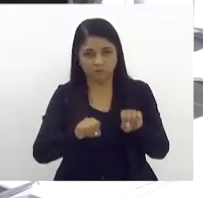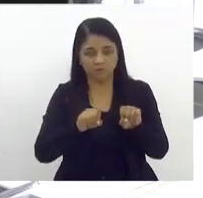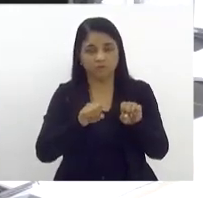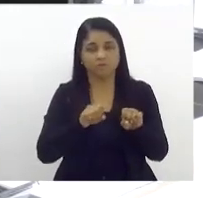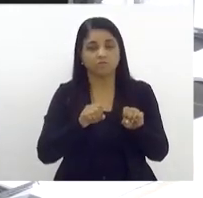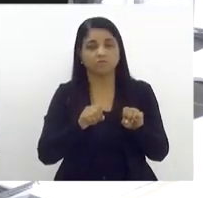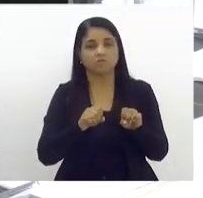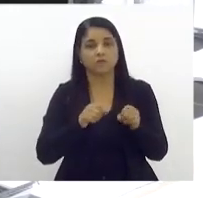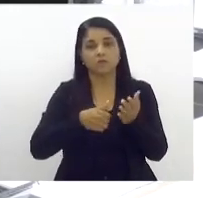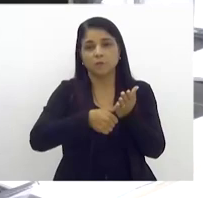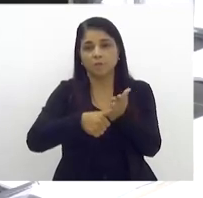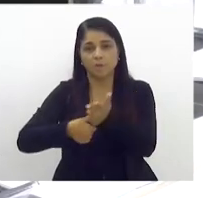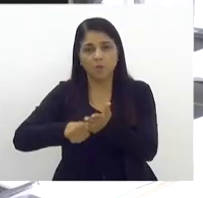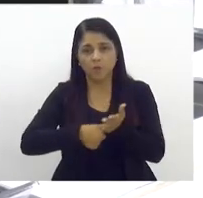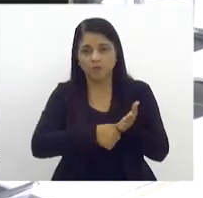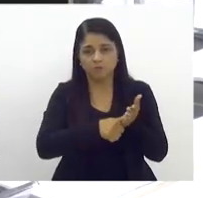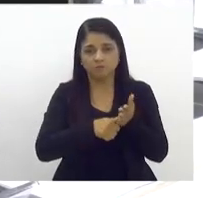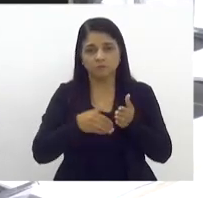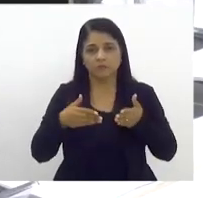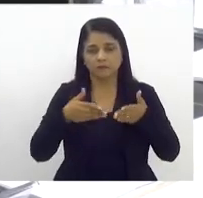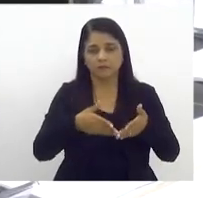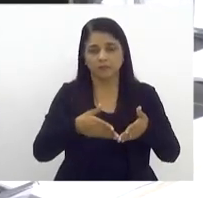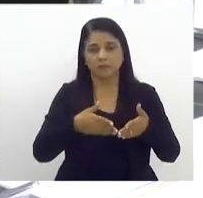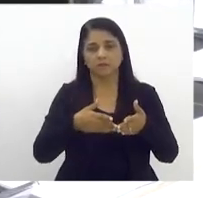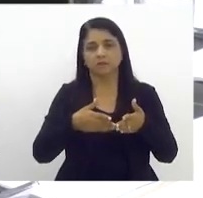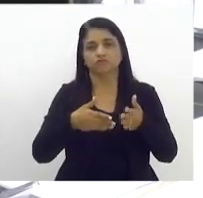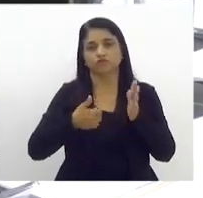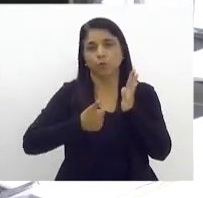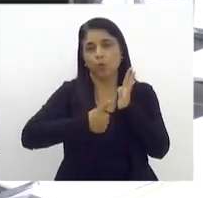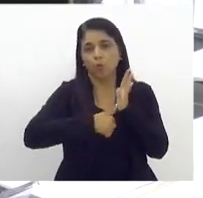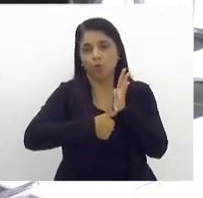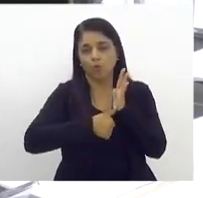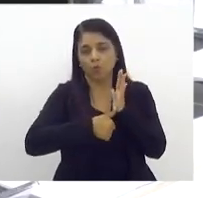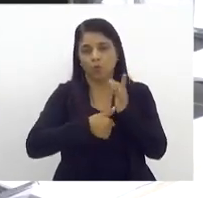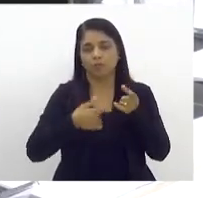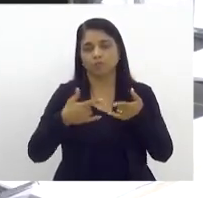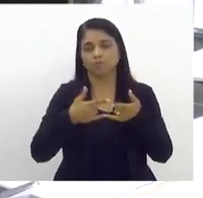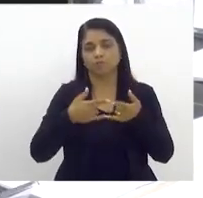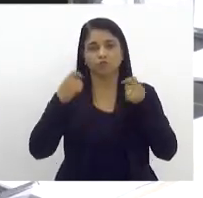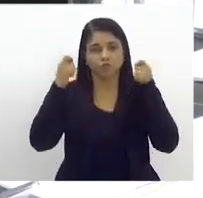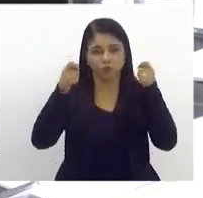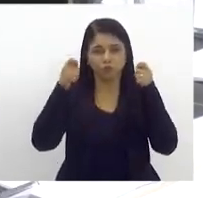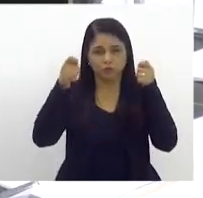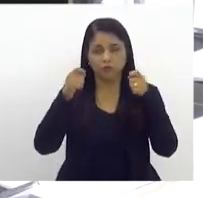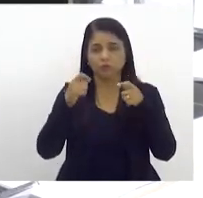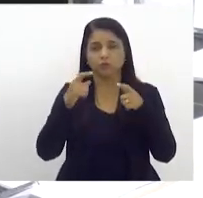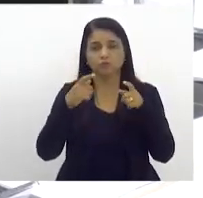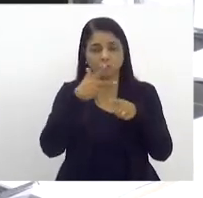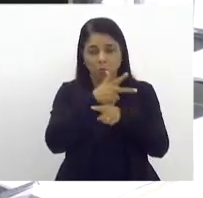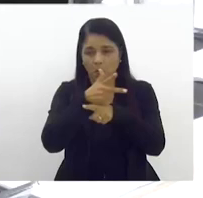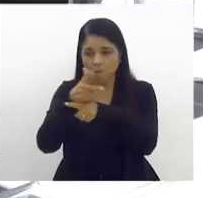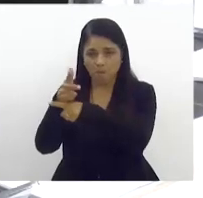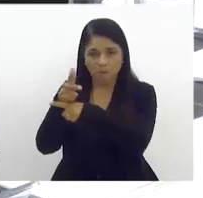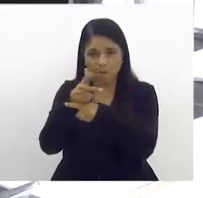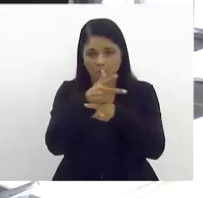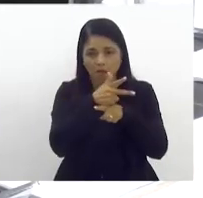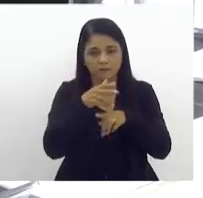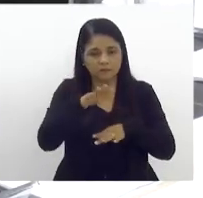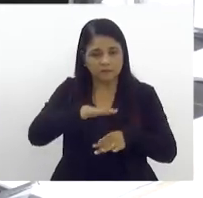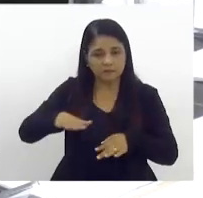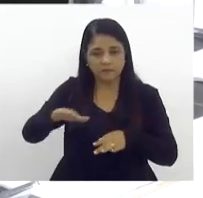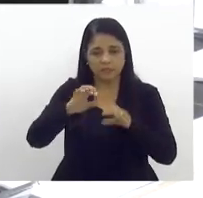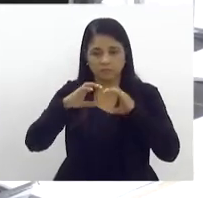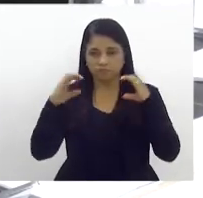identificação biométrico na entrada dos torcedores e de sistema de monitoramento por imagem em toda a área de uso comum dos